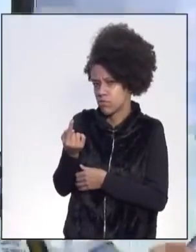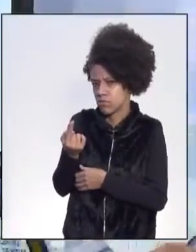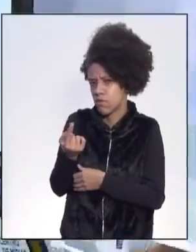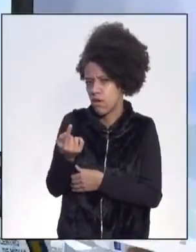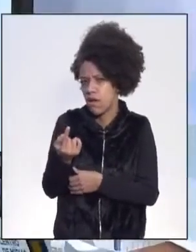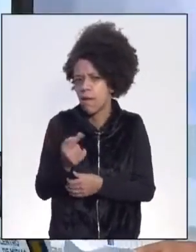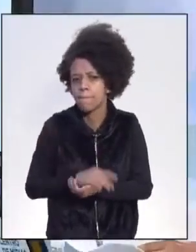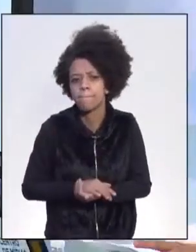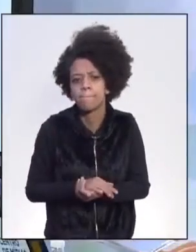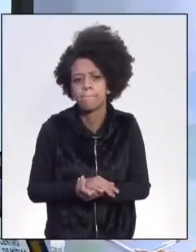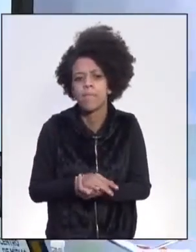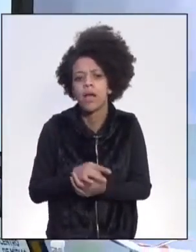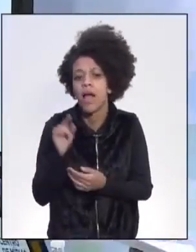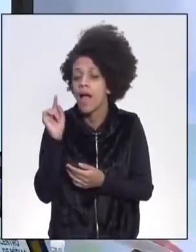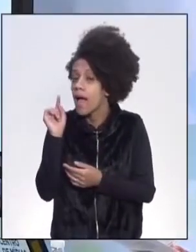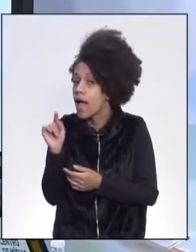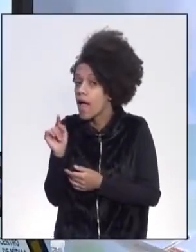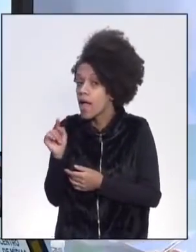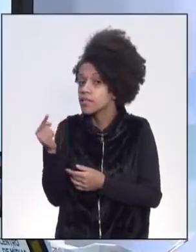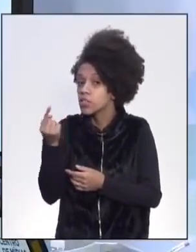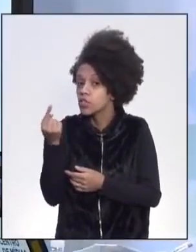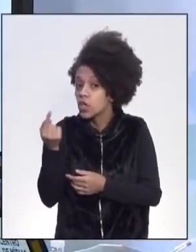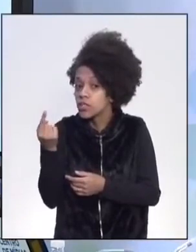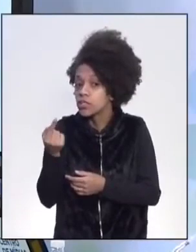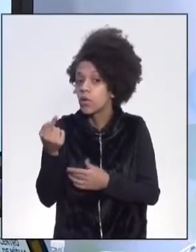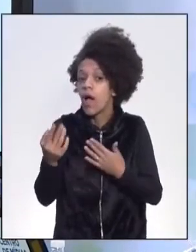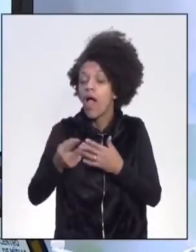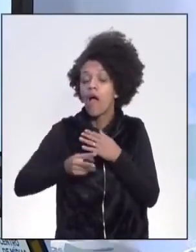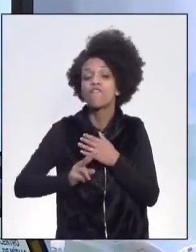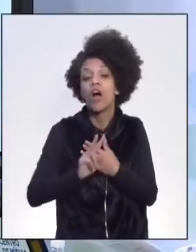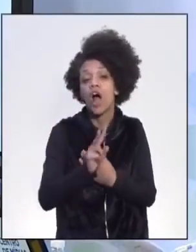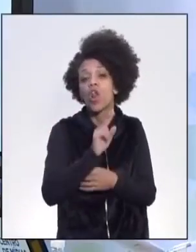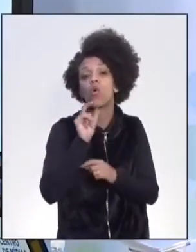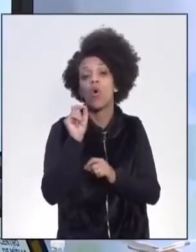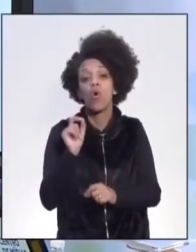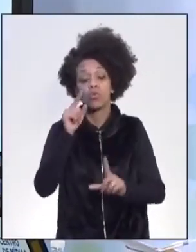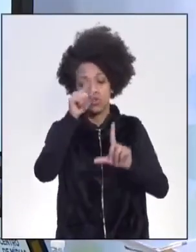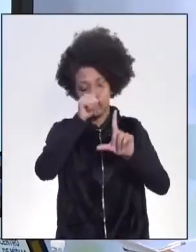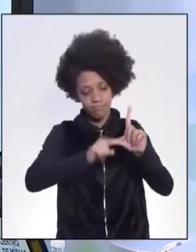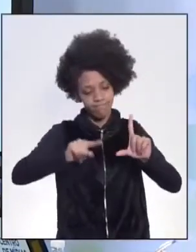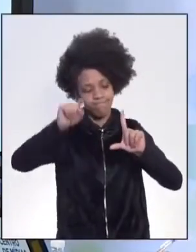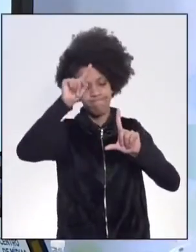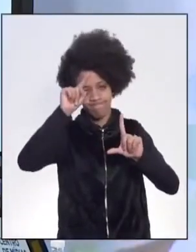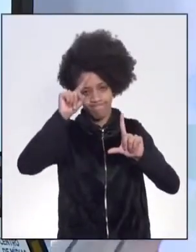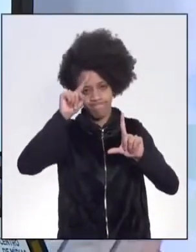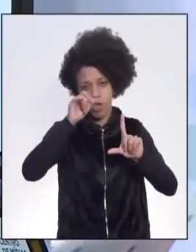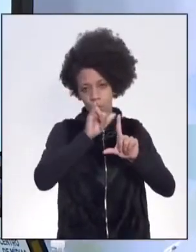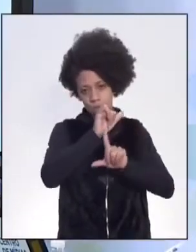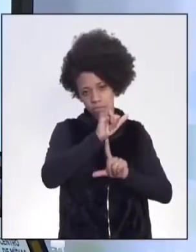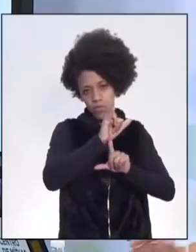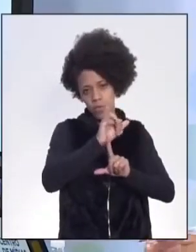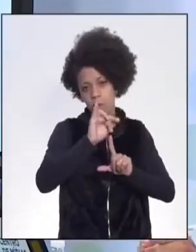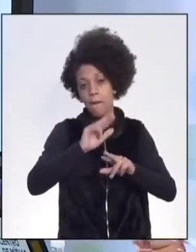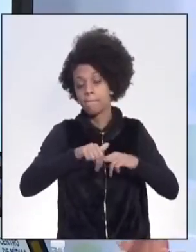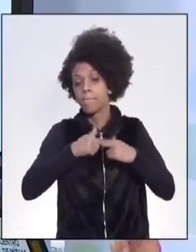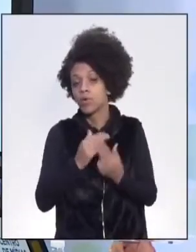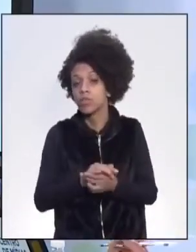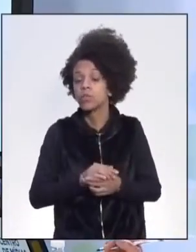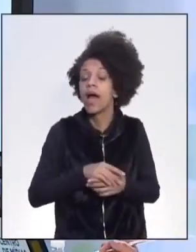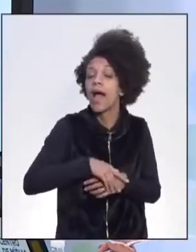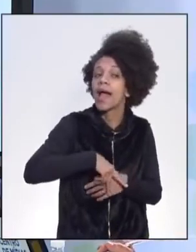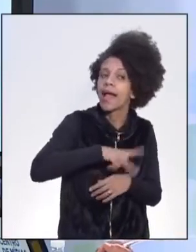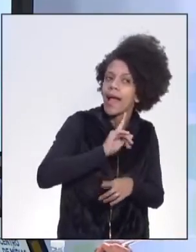sorrisinho. Este termo independente é o valor aonde cruza o eixo y. Por isso que é aquele k vezes